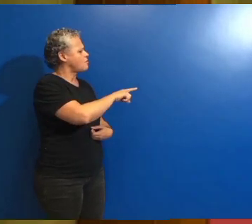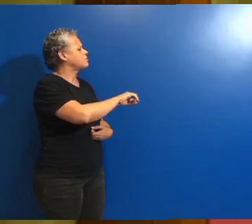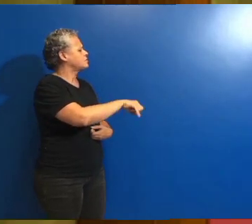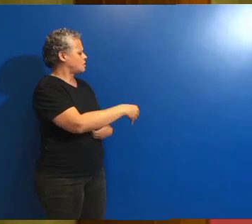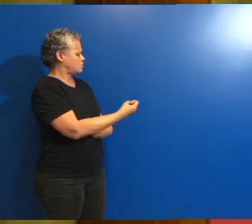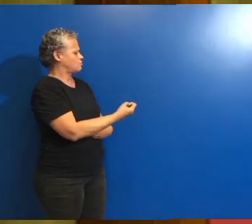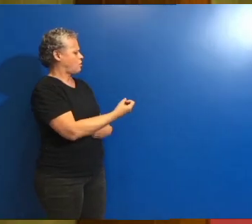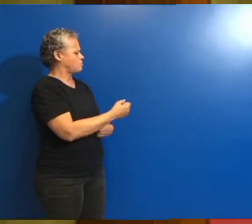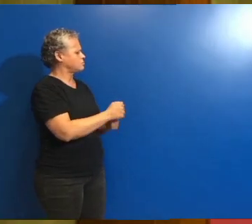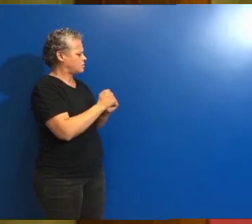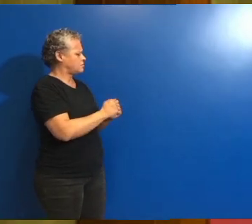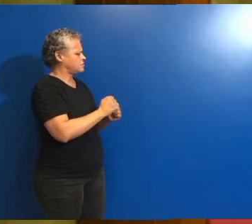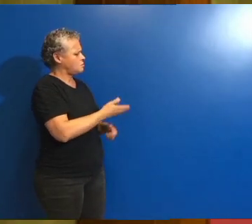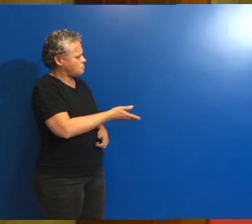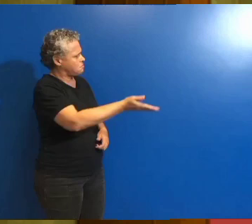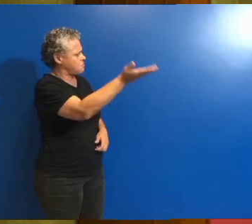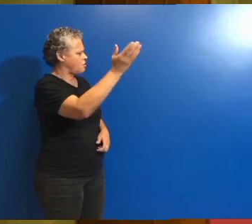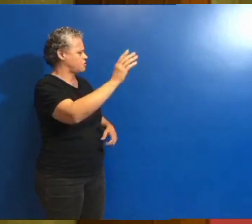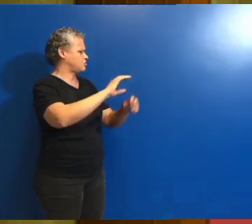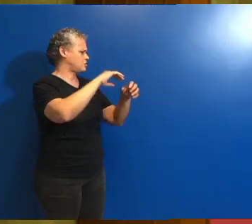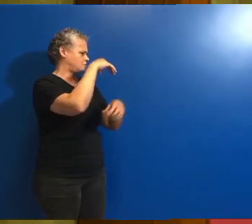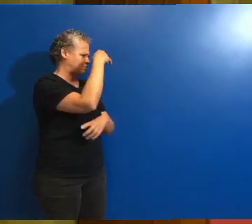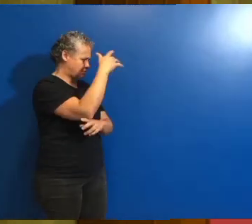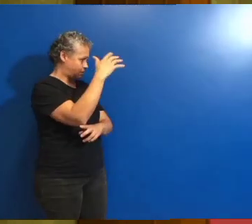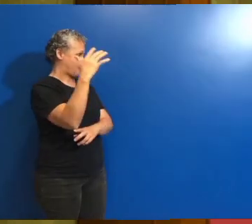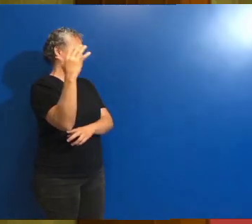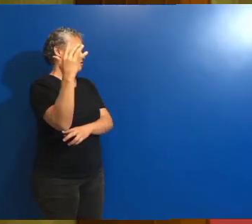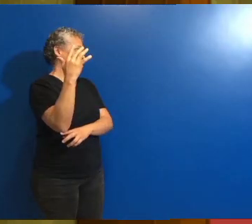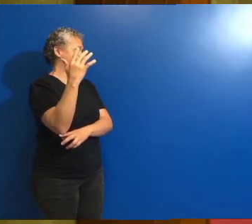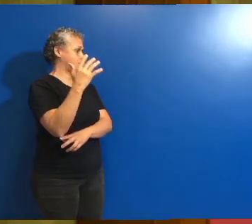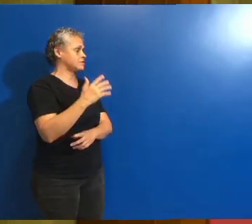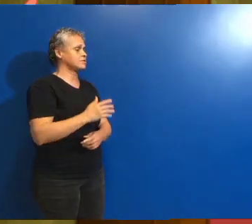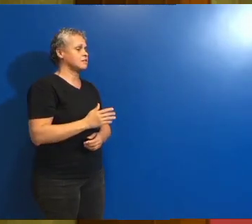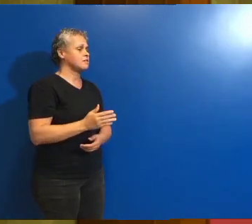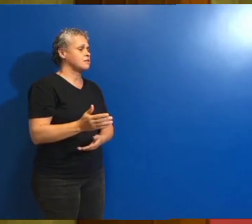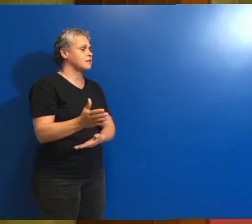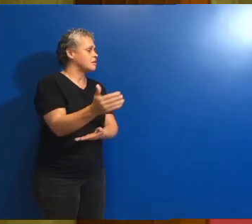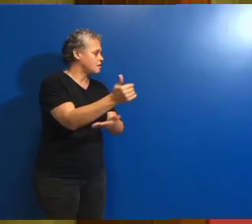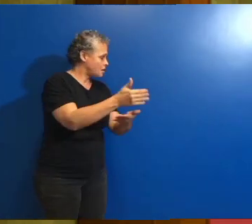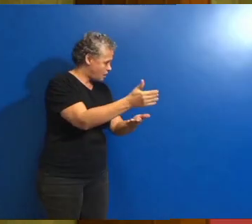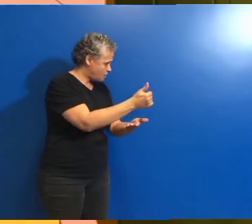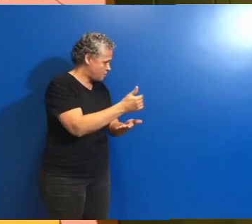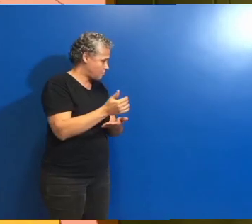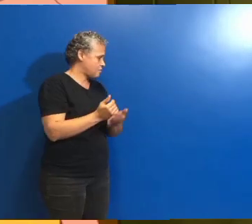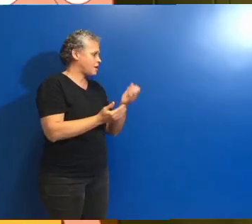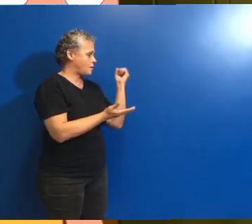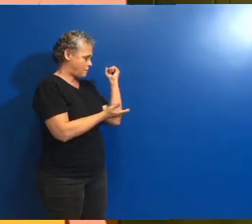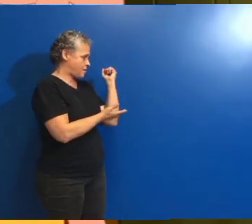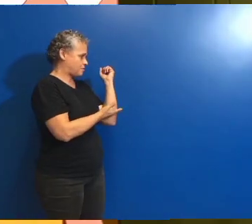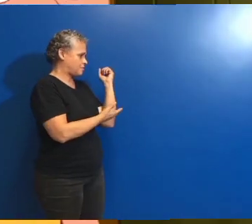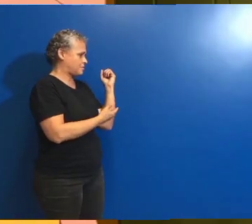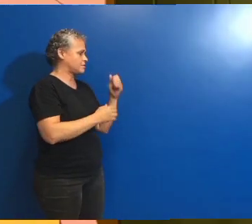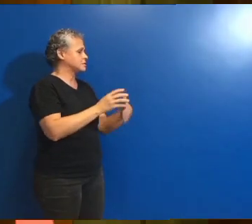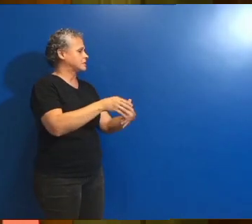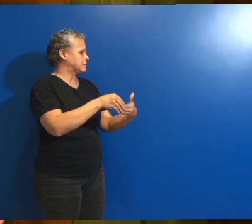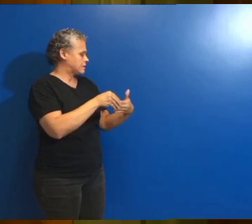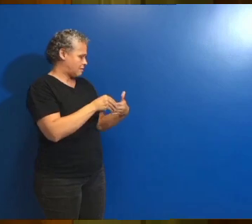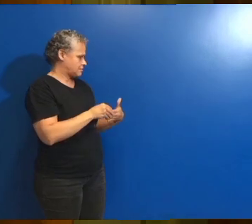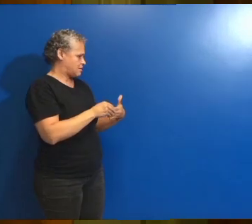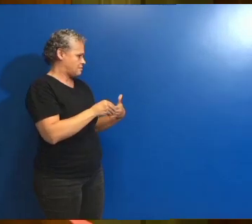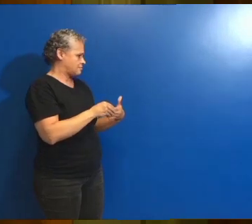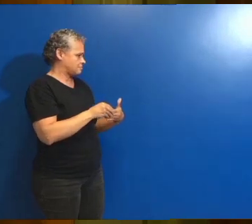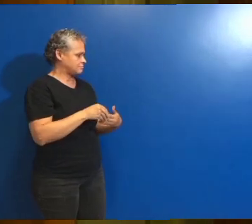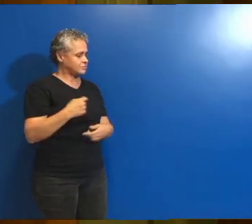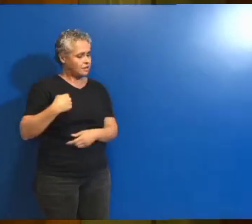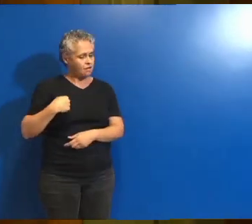João: Querido filho, por favor, me traga um pouco de madeira da floresta próxima, para que eu possa preparar uma